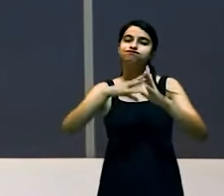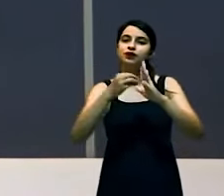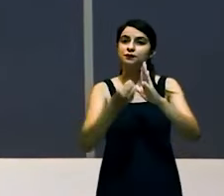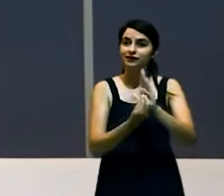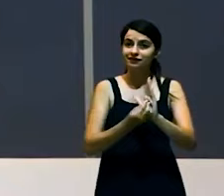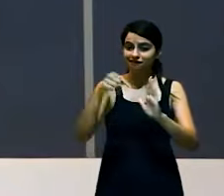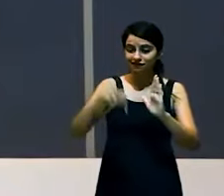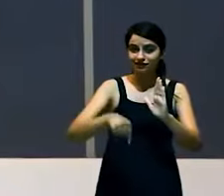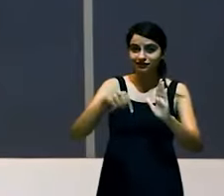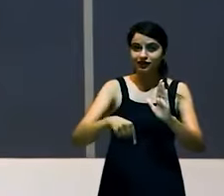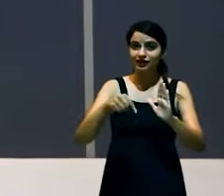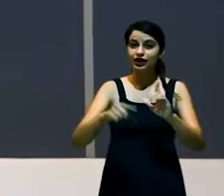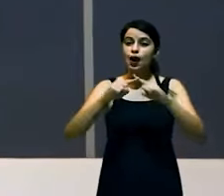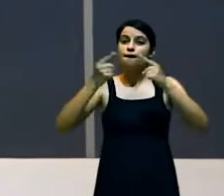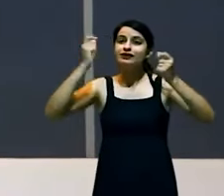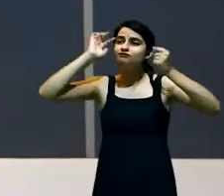outro,